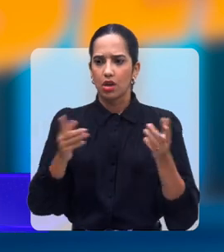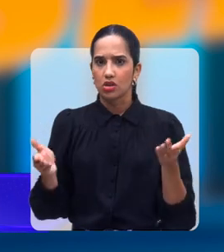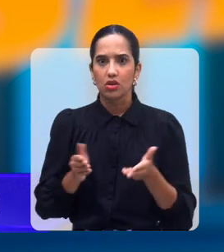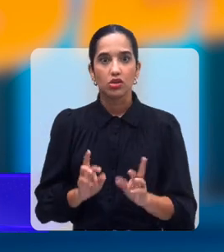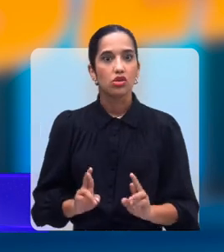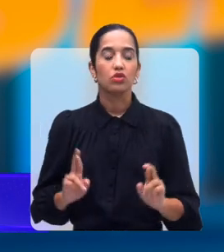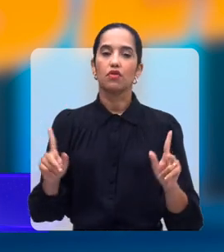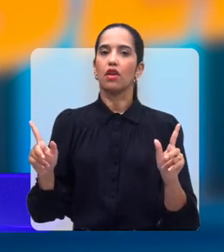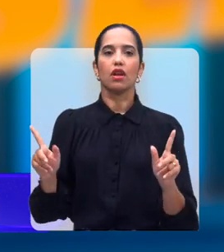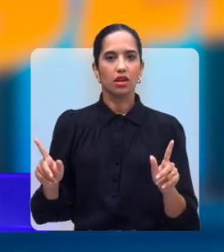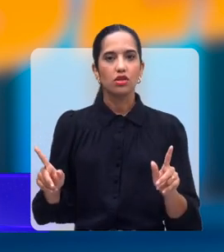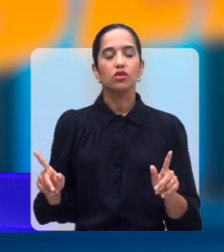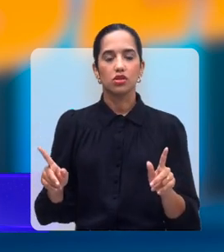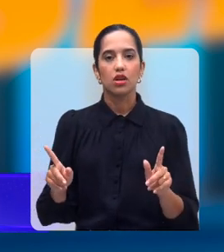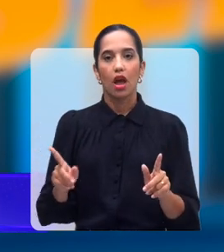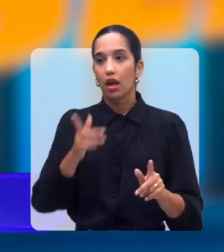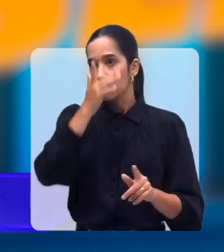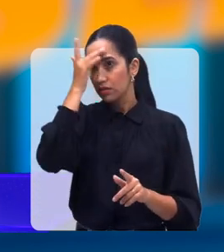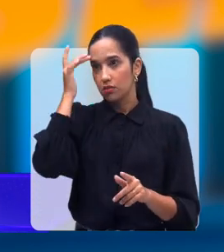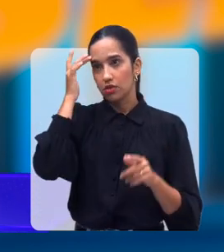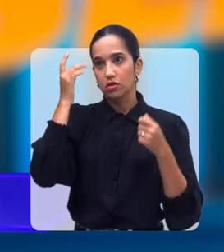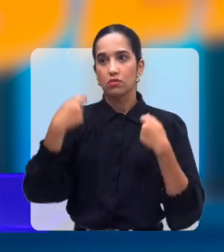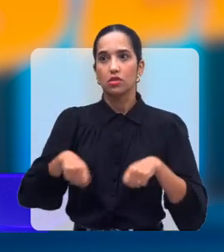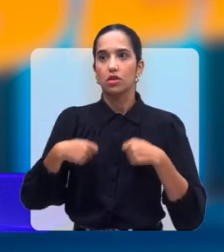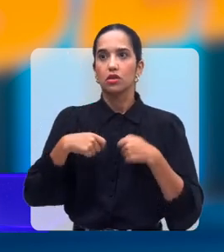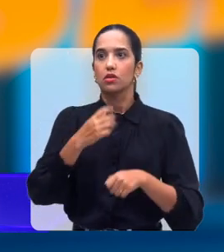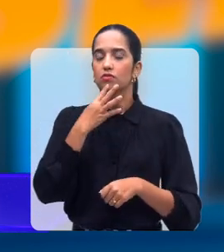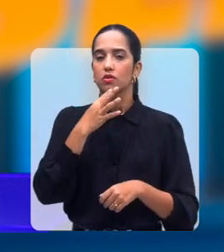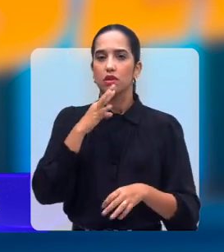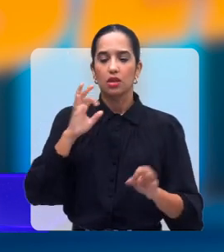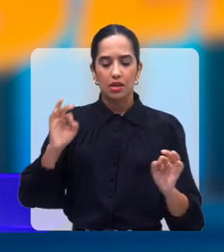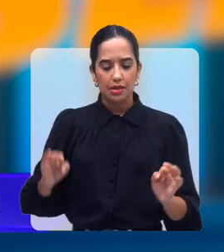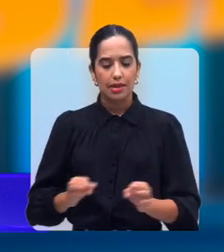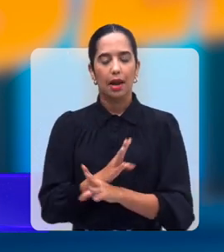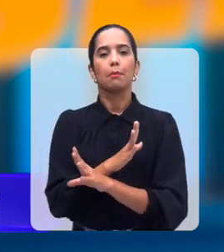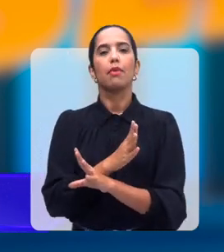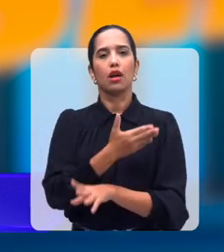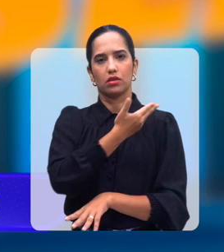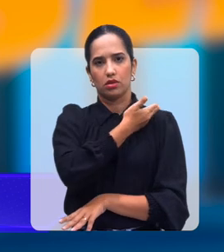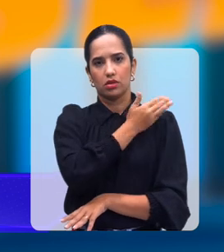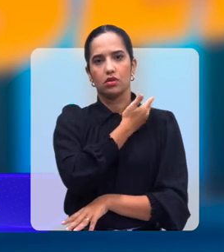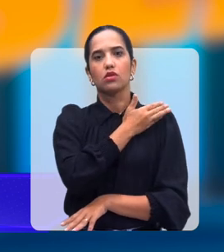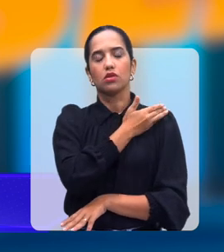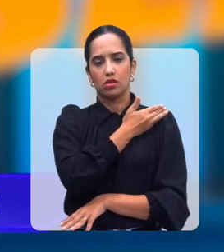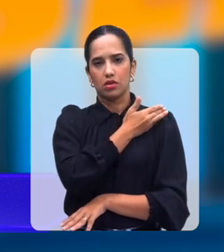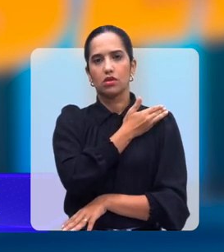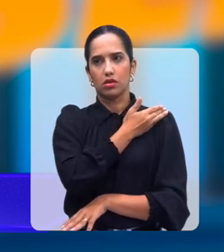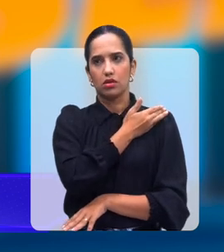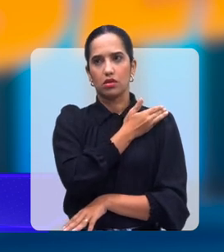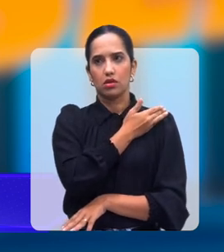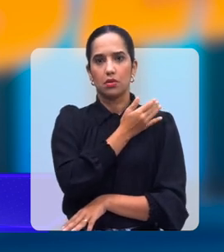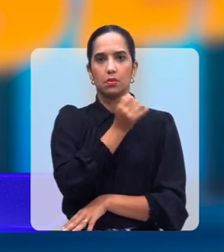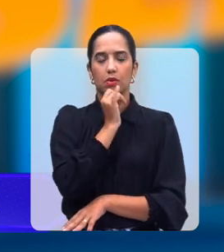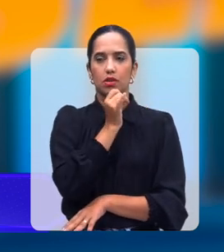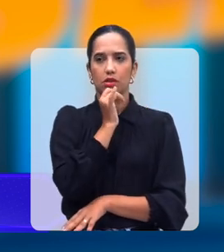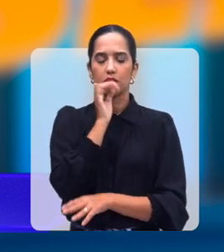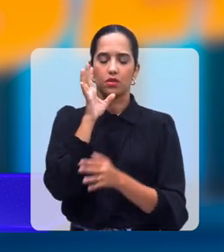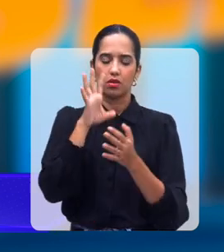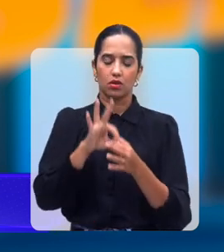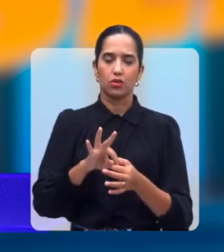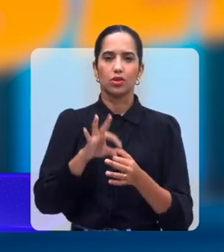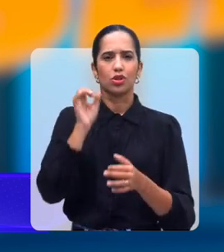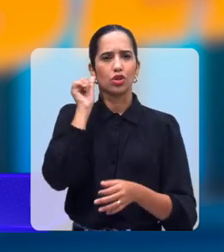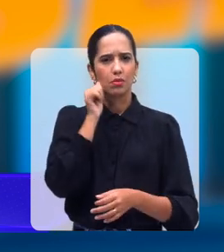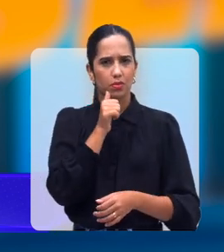isso, as pessoas têm que conhecer para poder quebrar essa barreira, para poder deixar de ser preconceituosas. Por exemplo, a questão